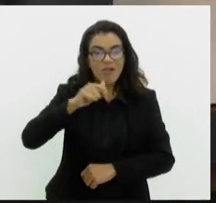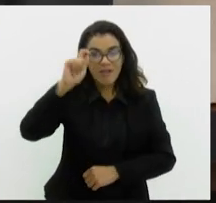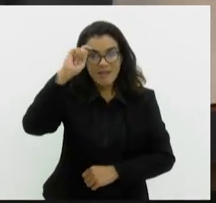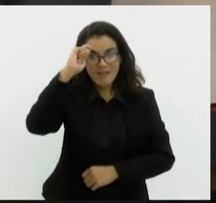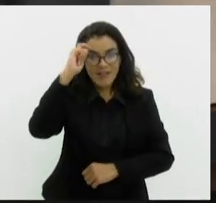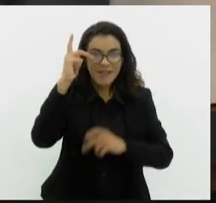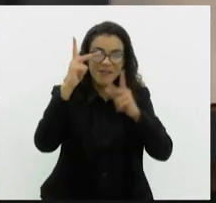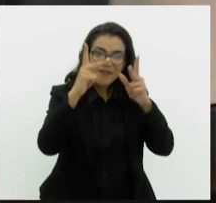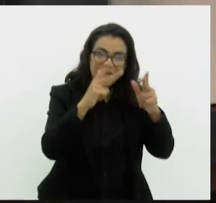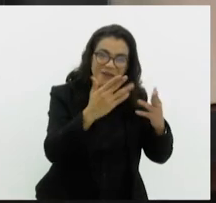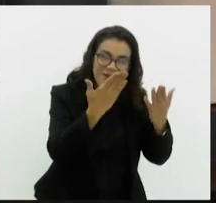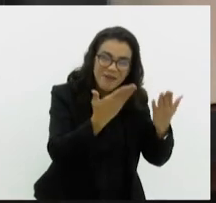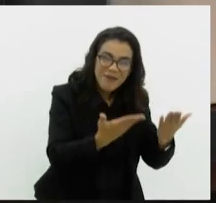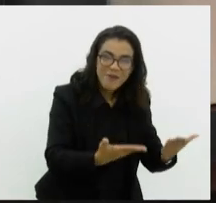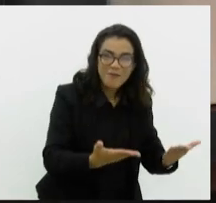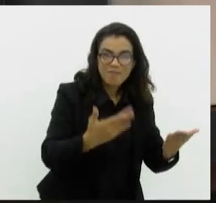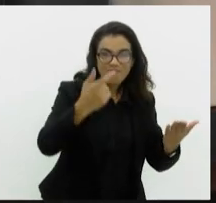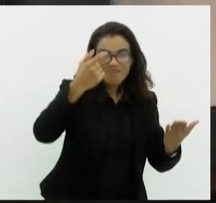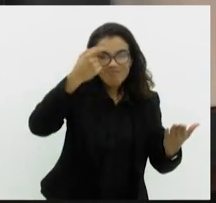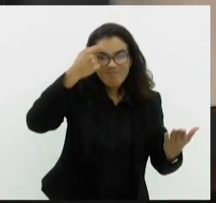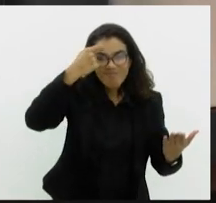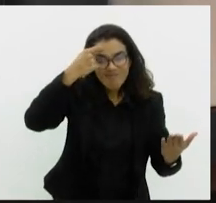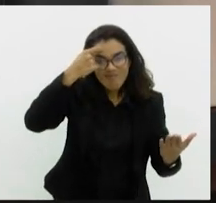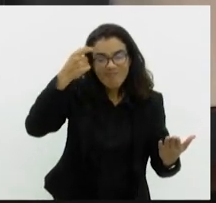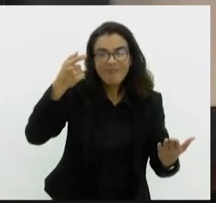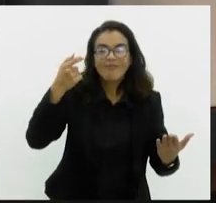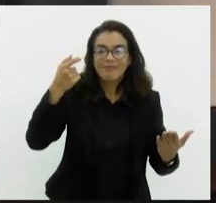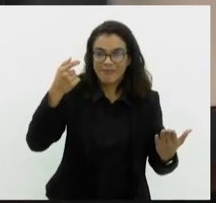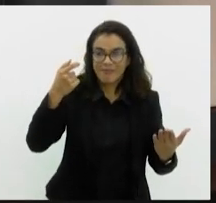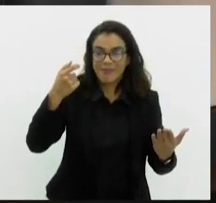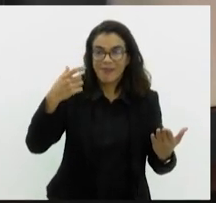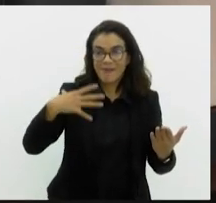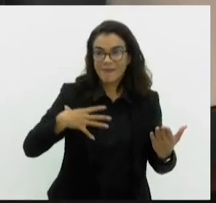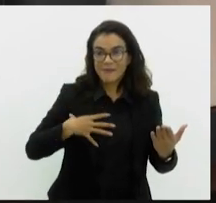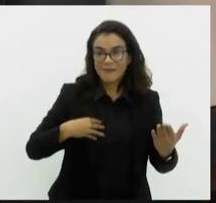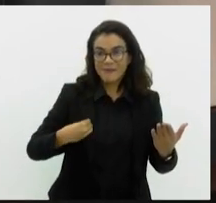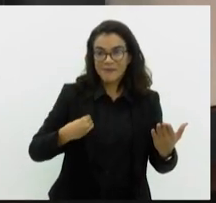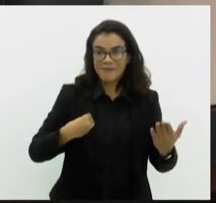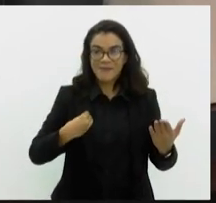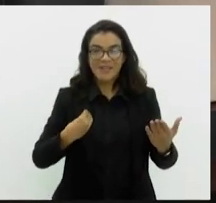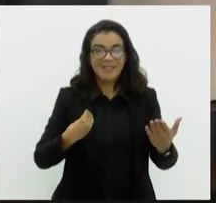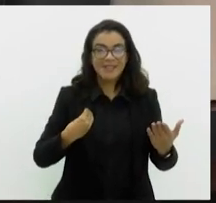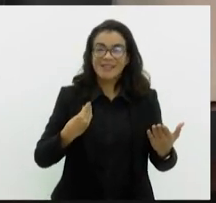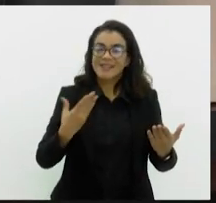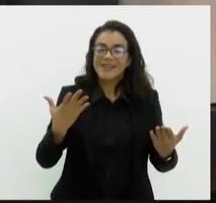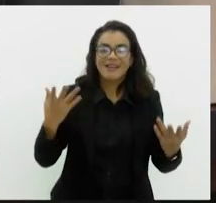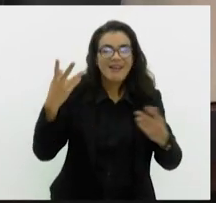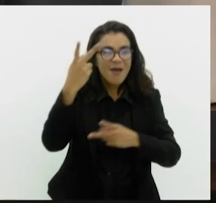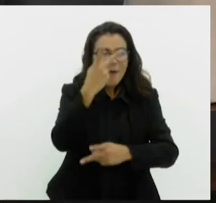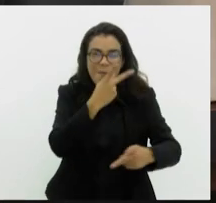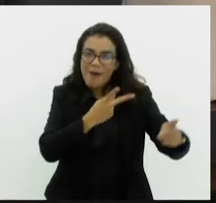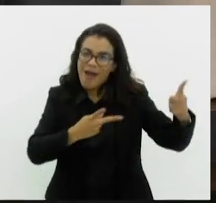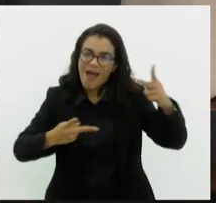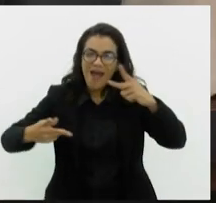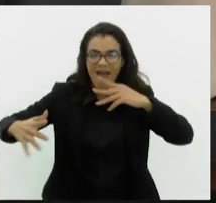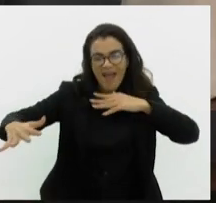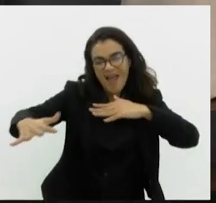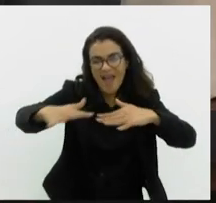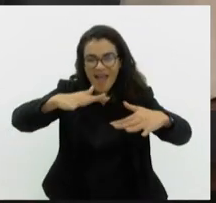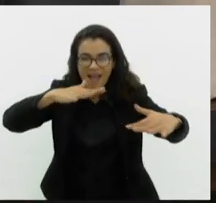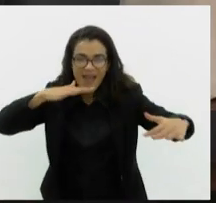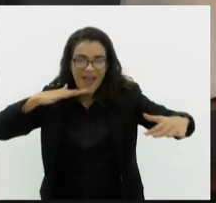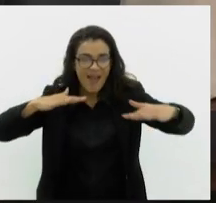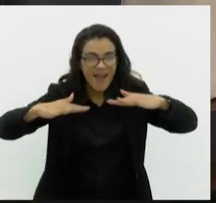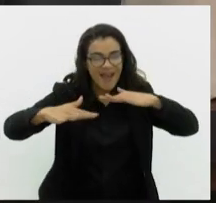você, consciente, reluzente, filha da Senhora dos Ventos, a gente sabe que você movimenta, é de uma